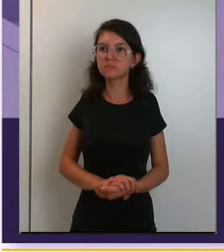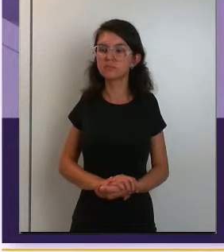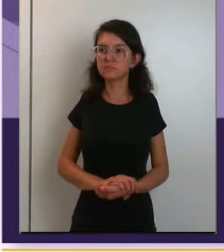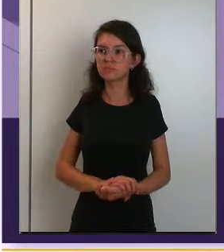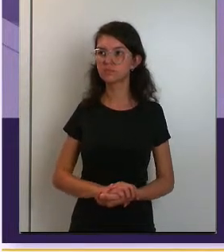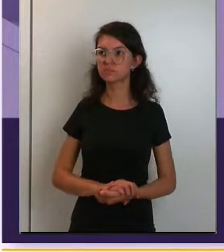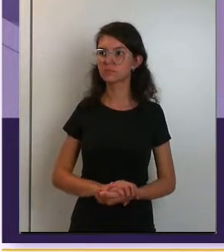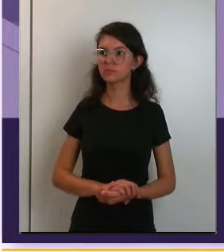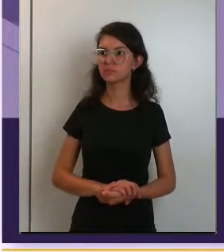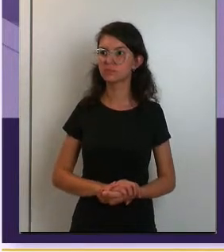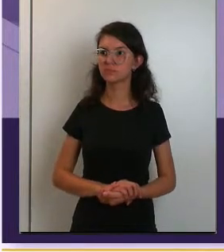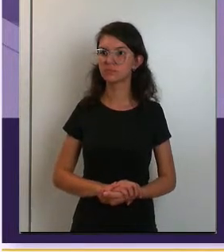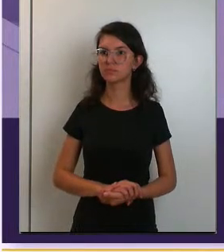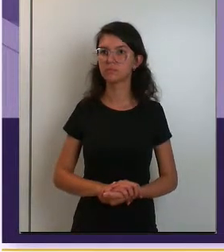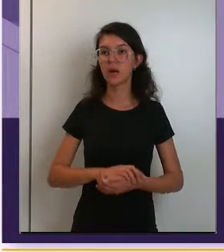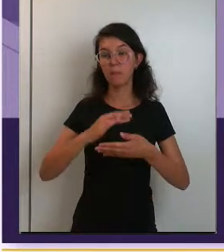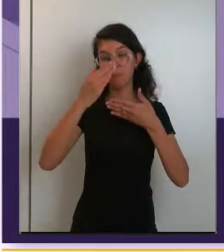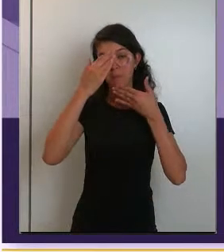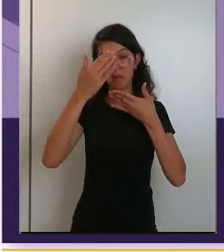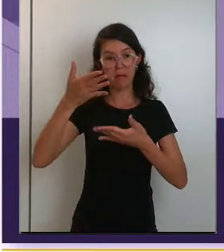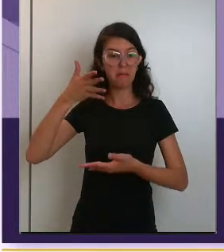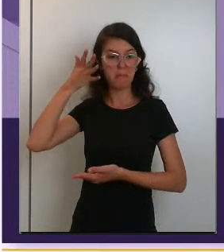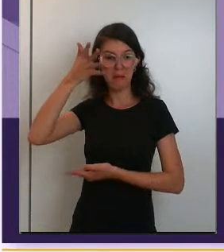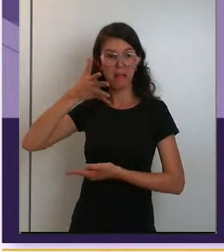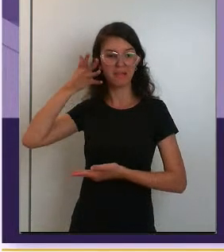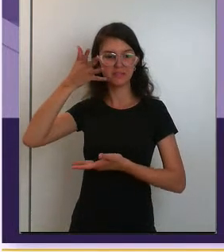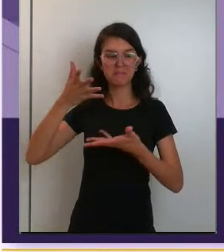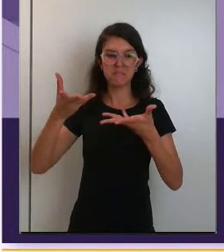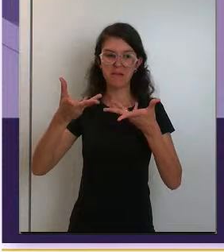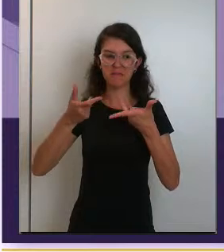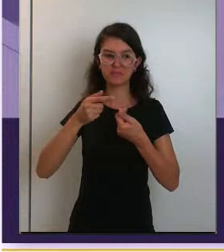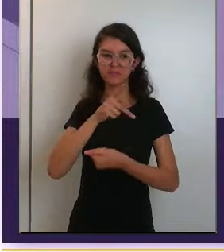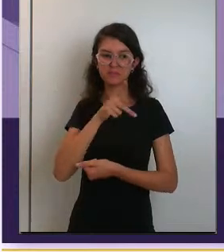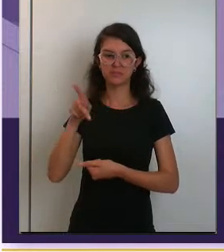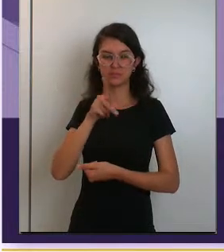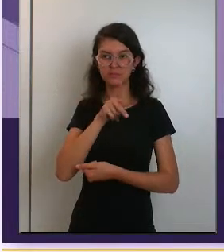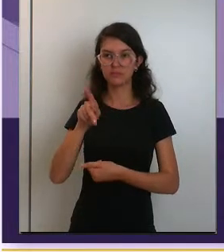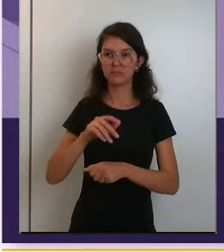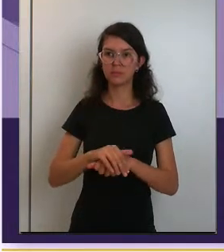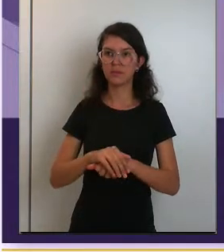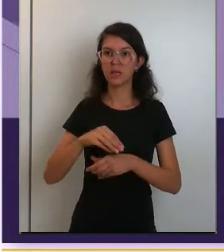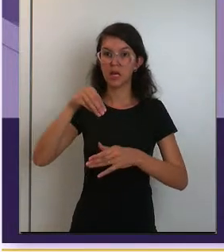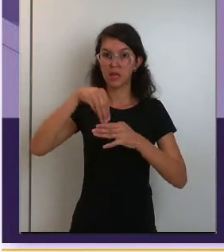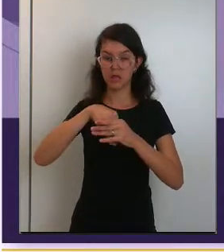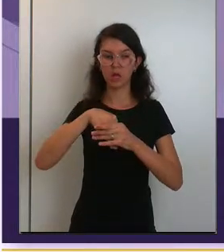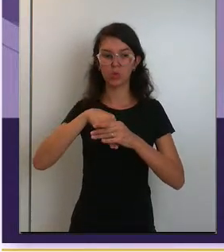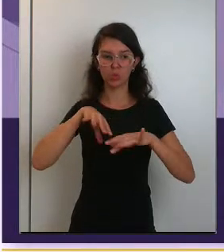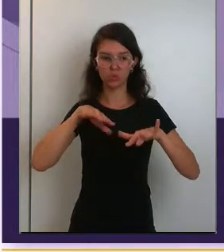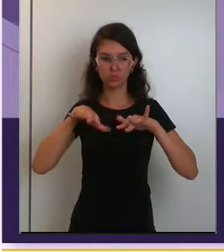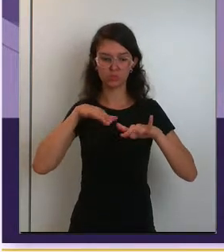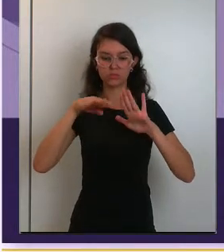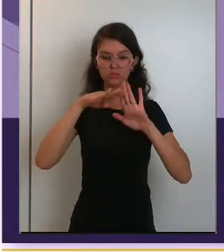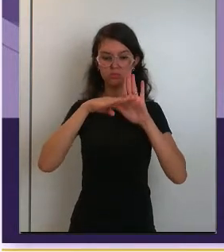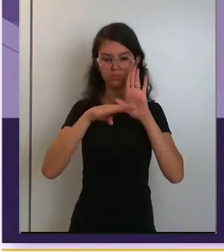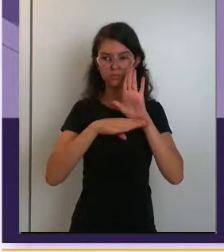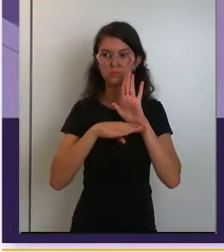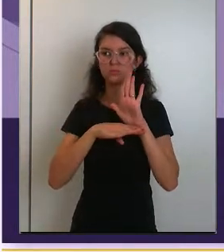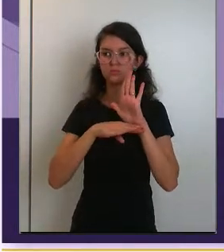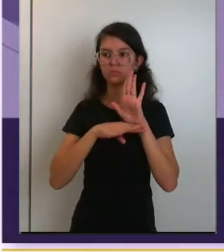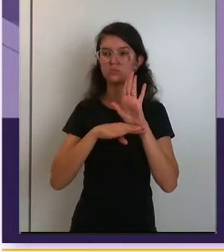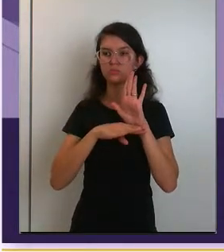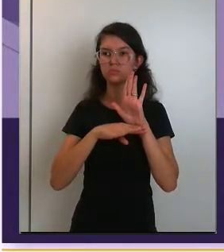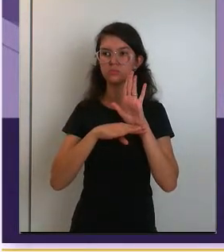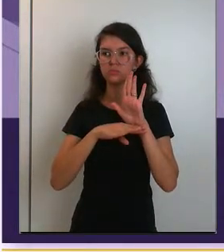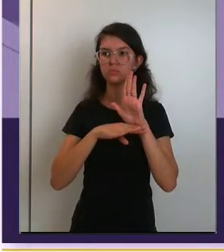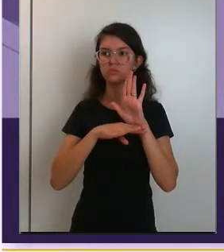Agradeço a brilhante palestra do professor, né, e coloco, professor, que dentro do plano de ação que foi elaborado, e não